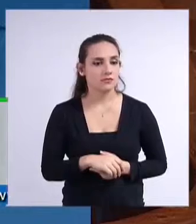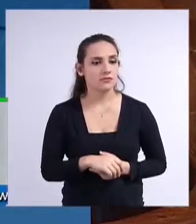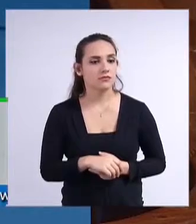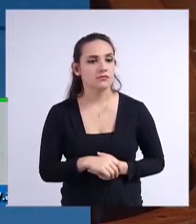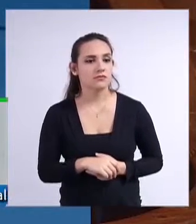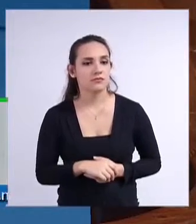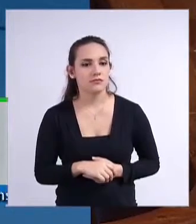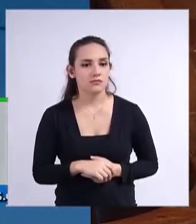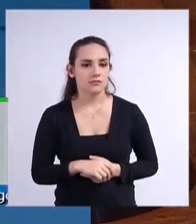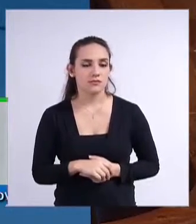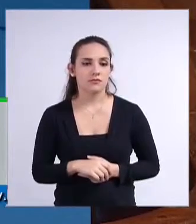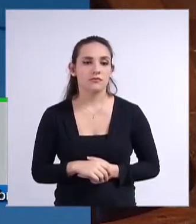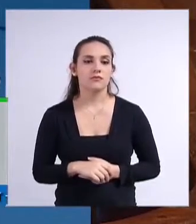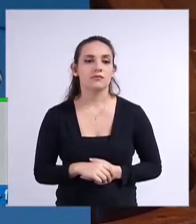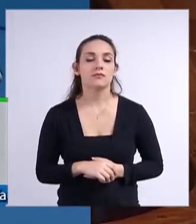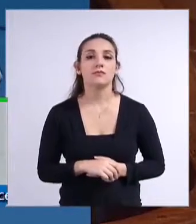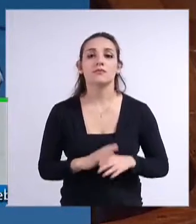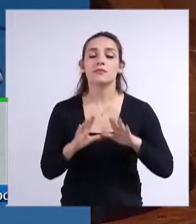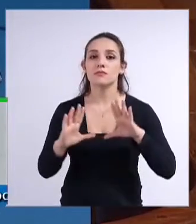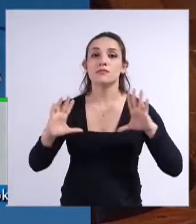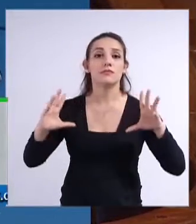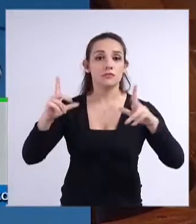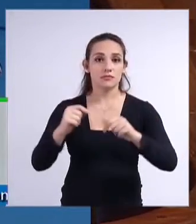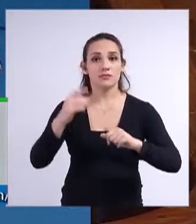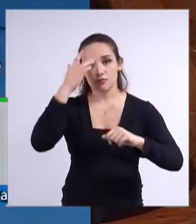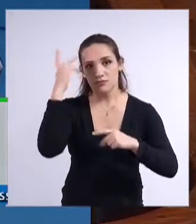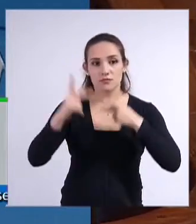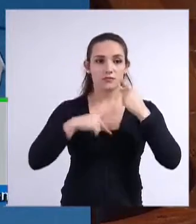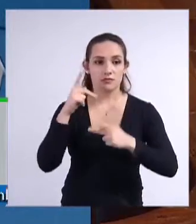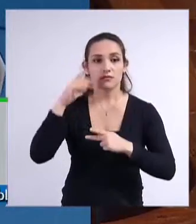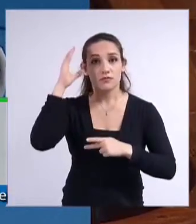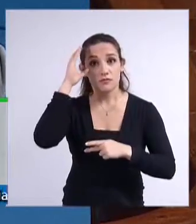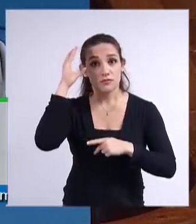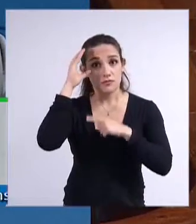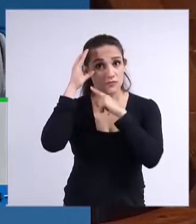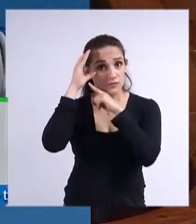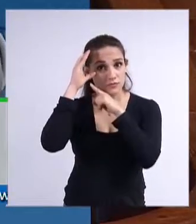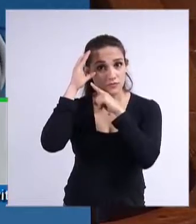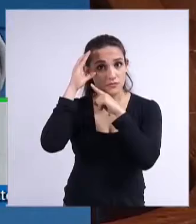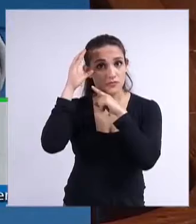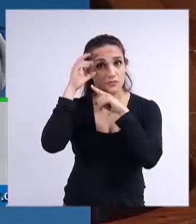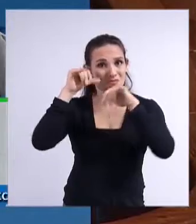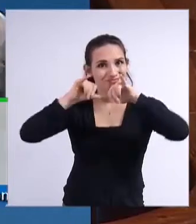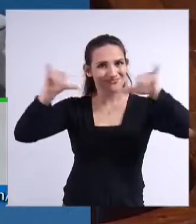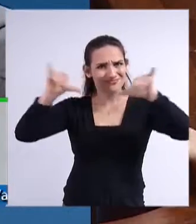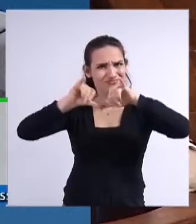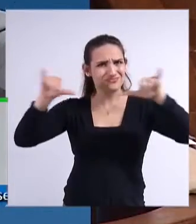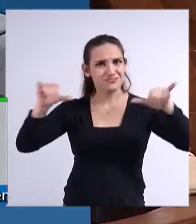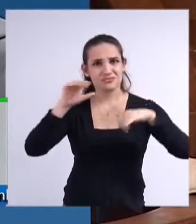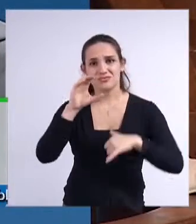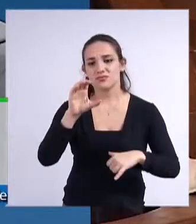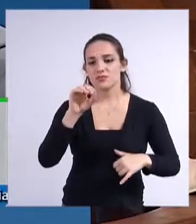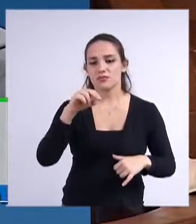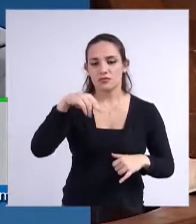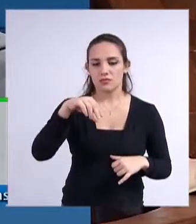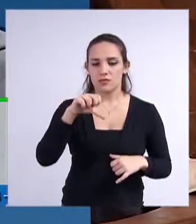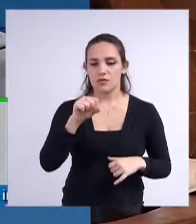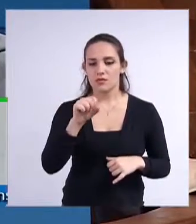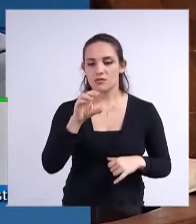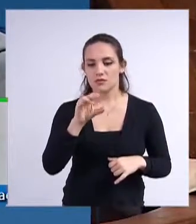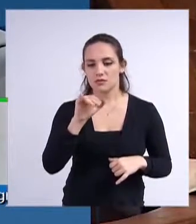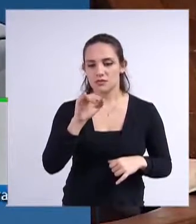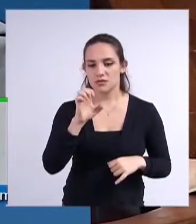todos os nobres colegas falaram da conscientização. E a conscientização,